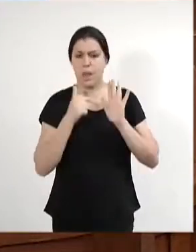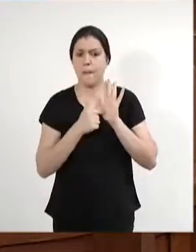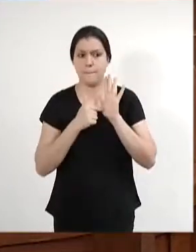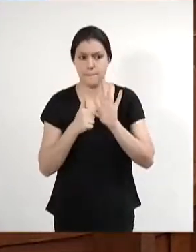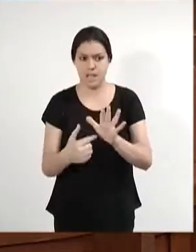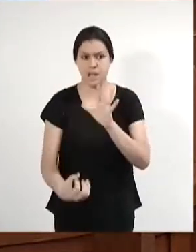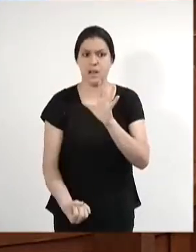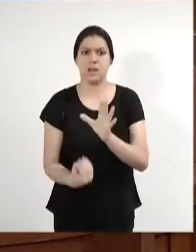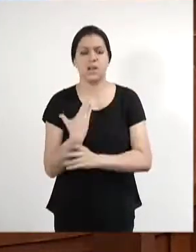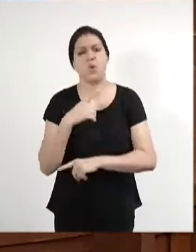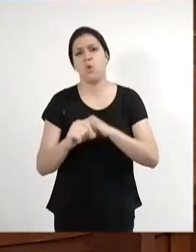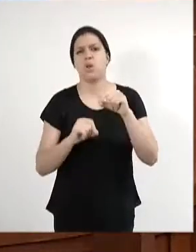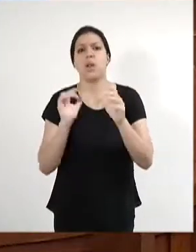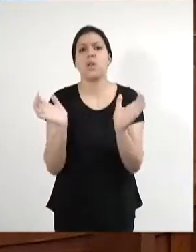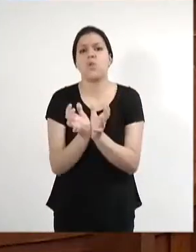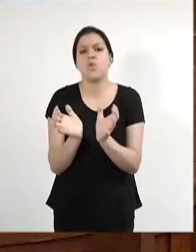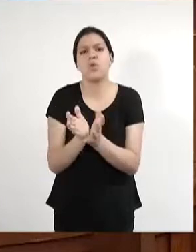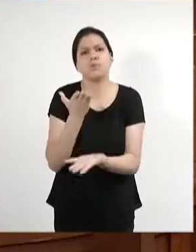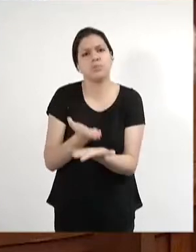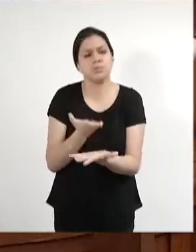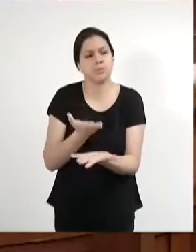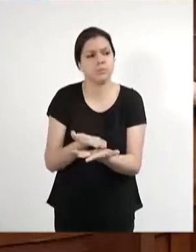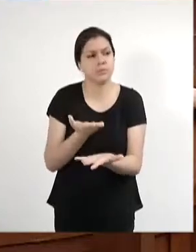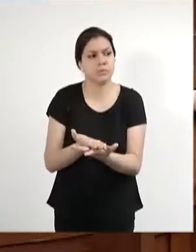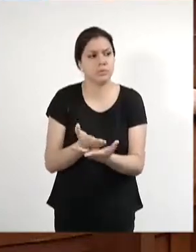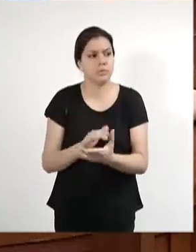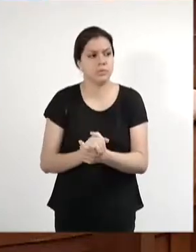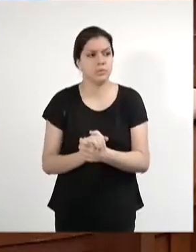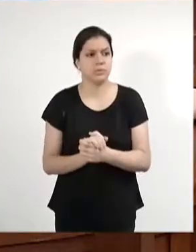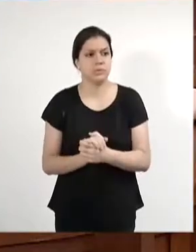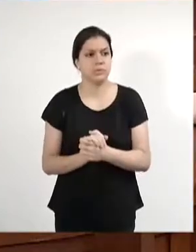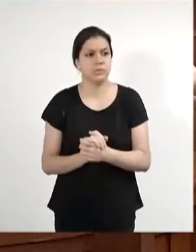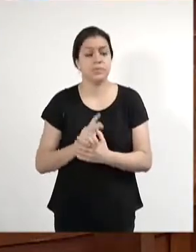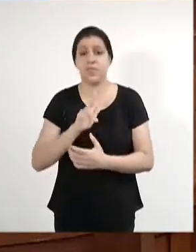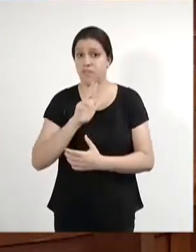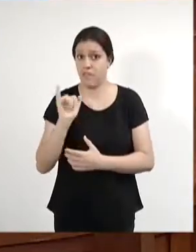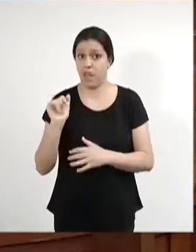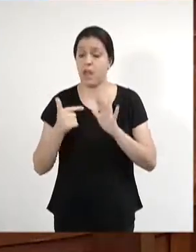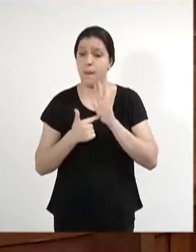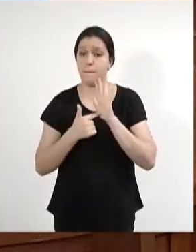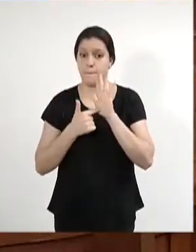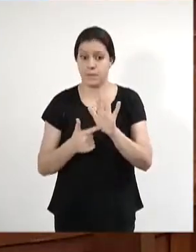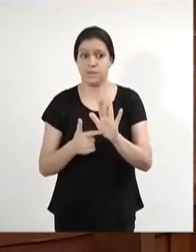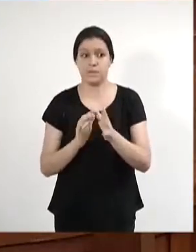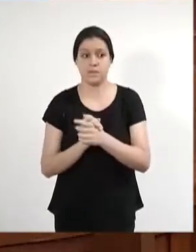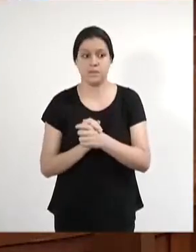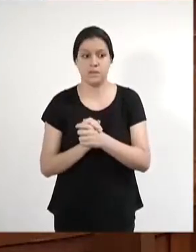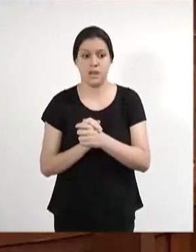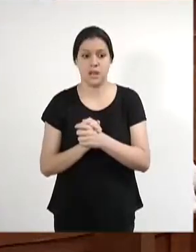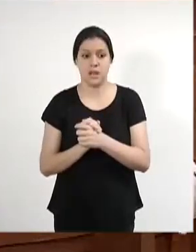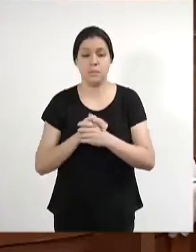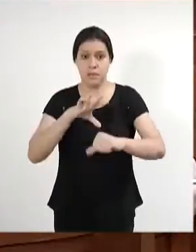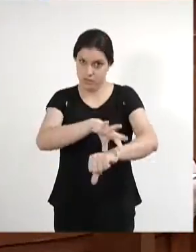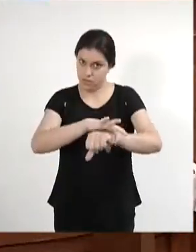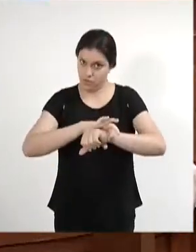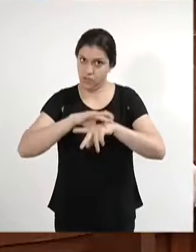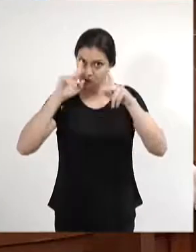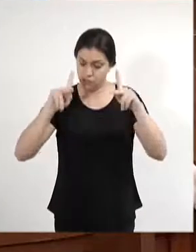criamos um grupo de estudo que vai apresentar para a Defensoria